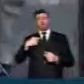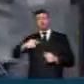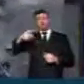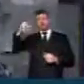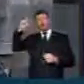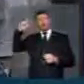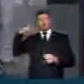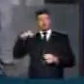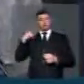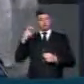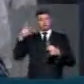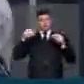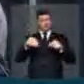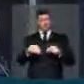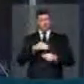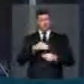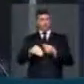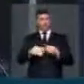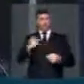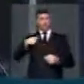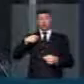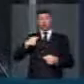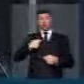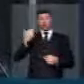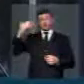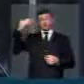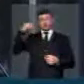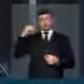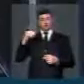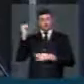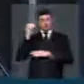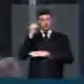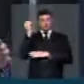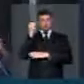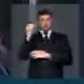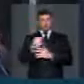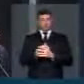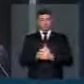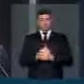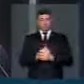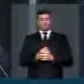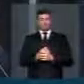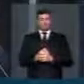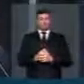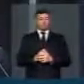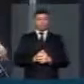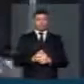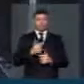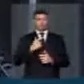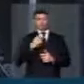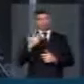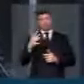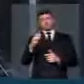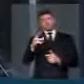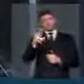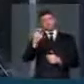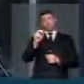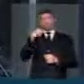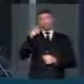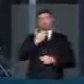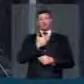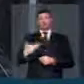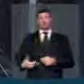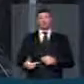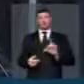assunto. Eu sou do tempo que no Rio Grande do Sul tinha pouco mais que 50 defensores